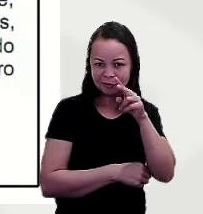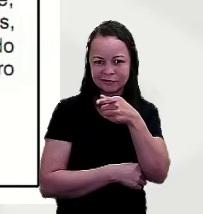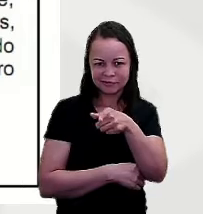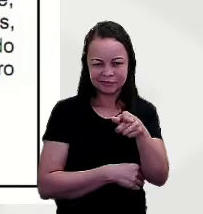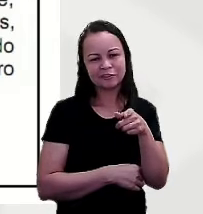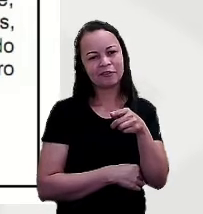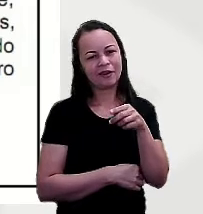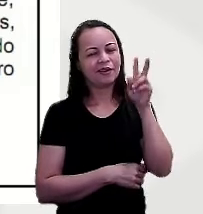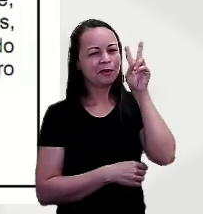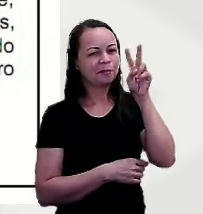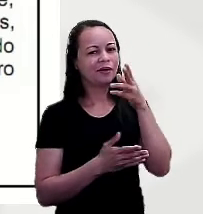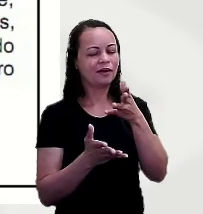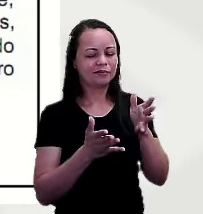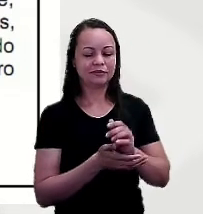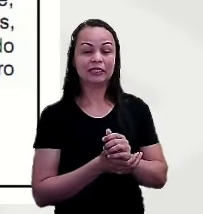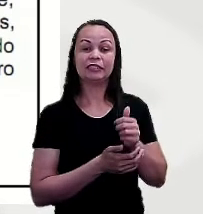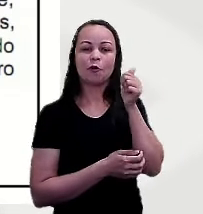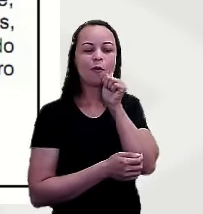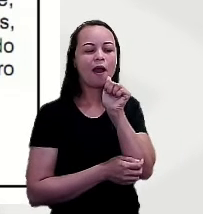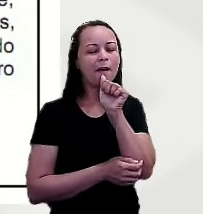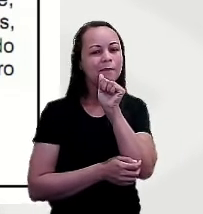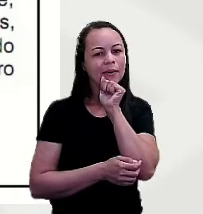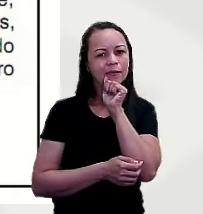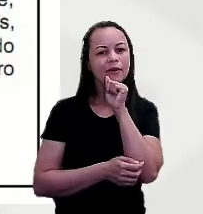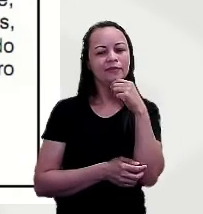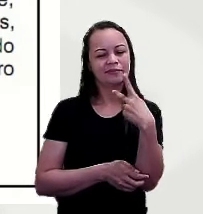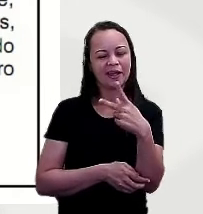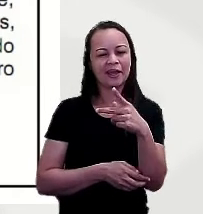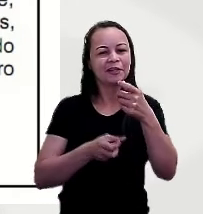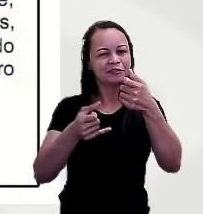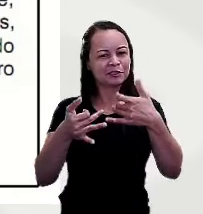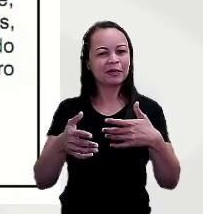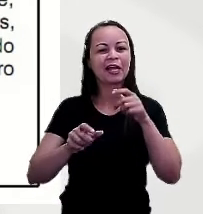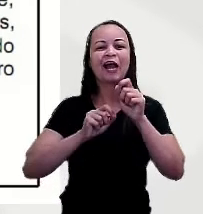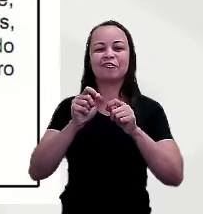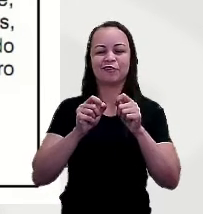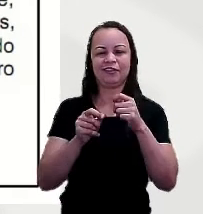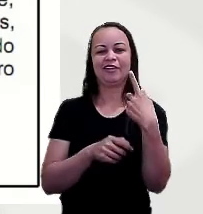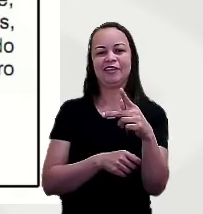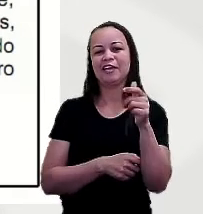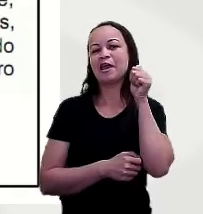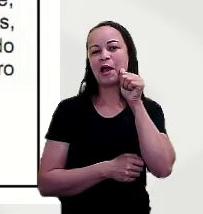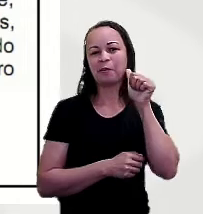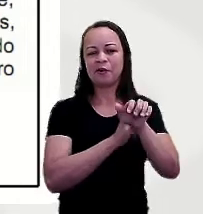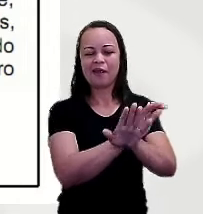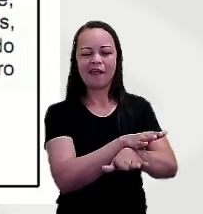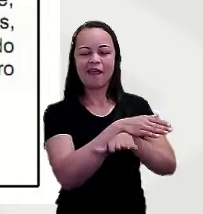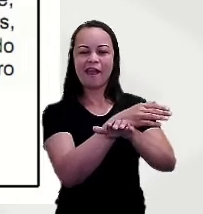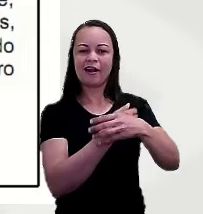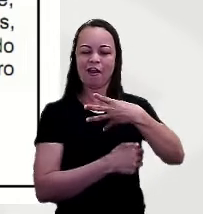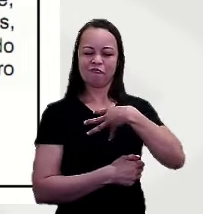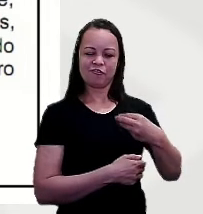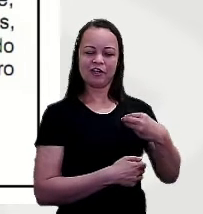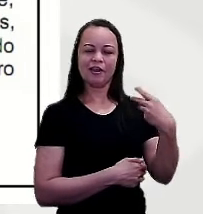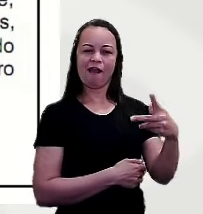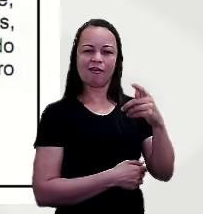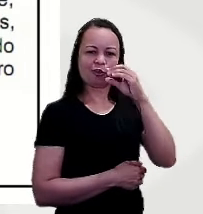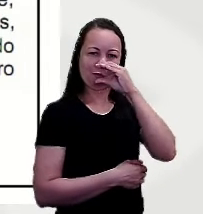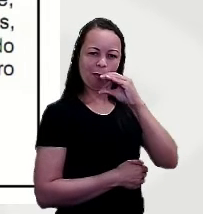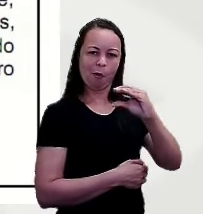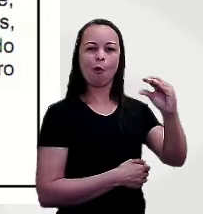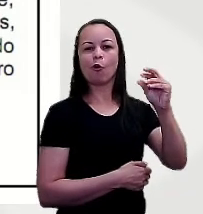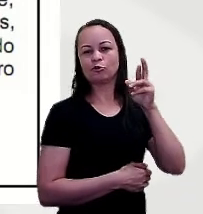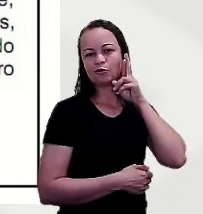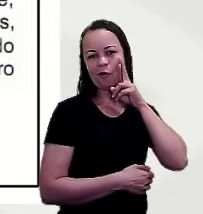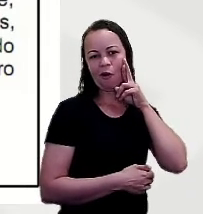falando. Aí a mãe dela dizia que ela era filha do boto. Tinha essa lenda na novela, que o boto namorou com a